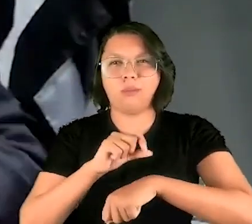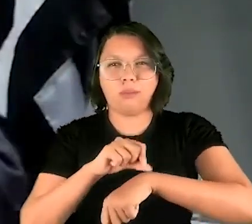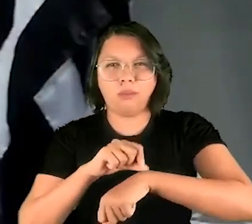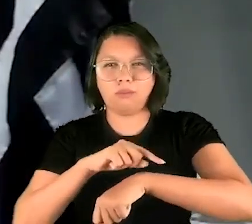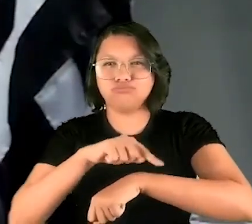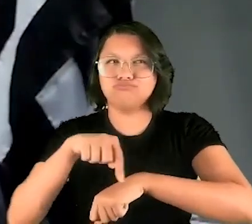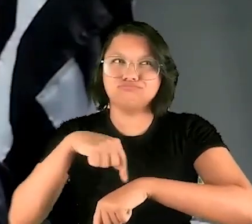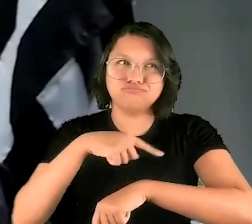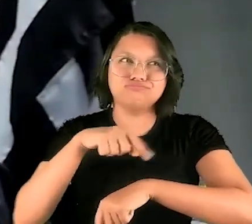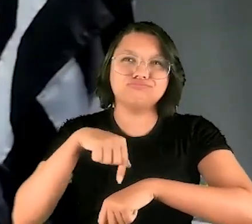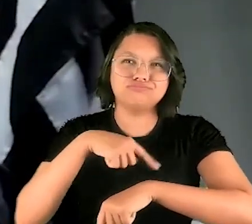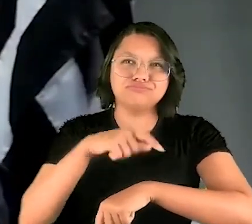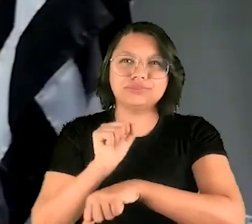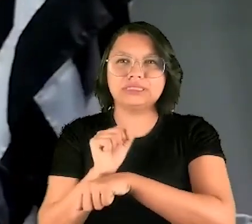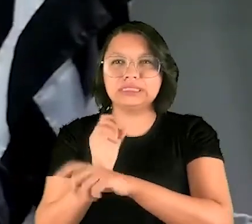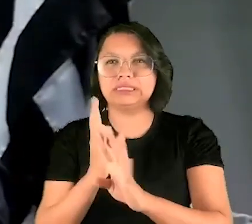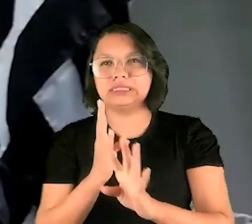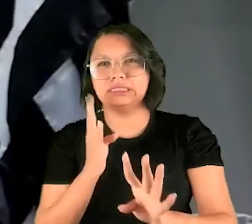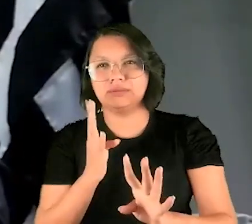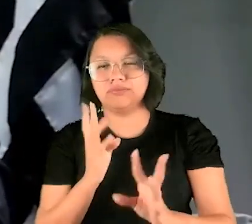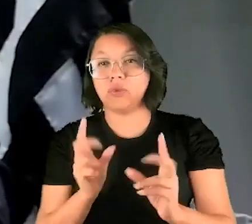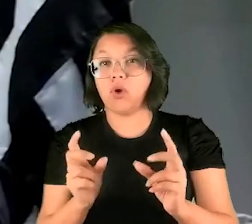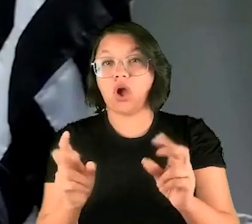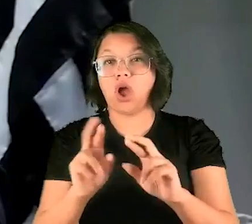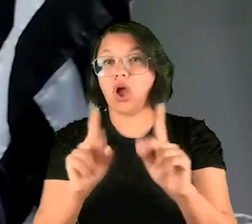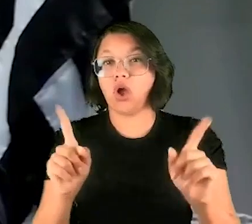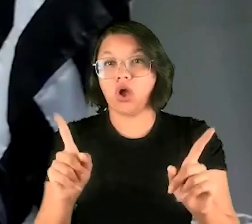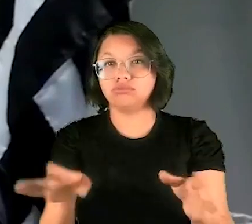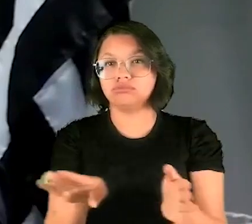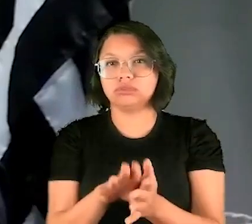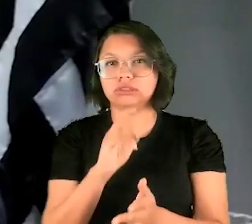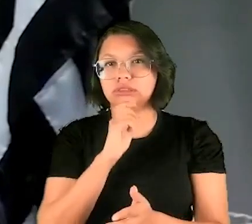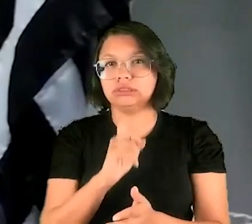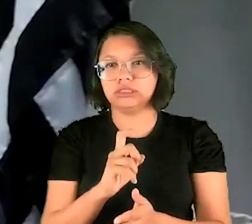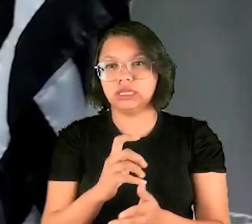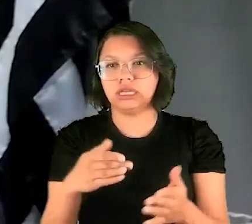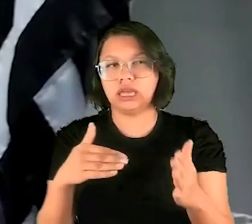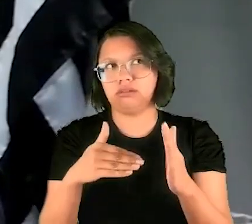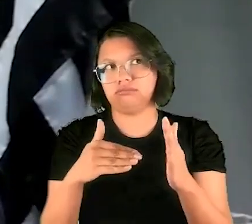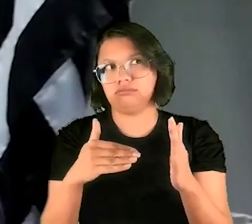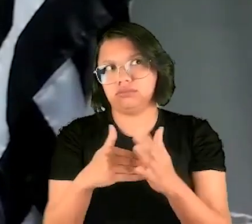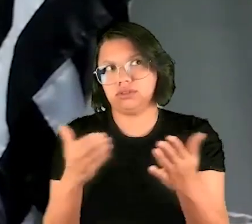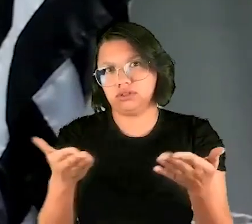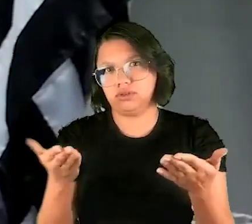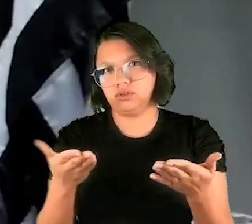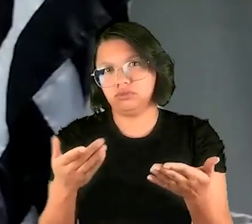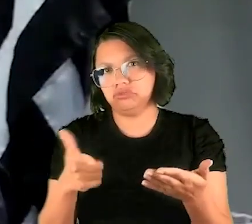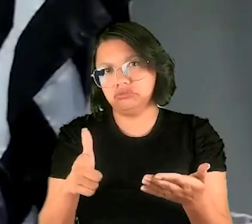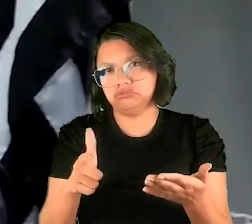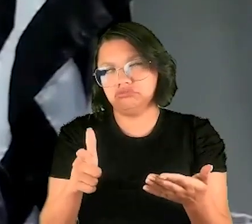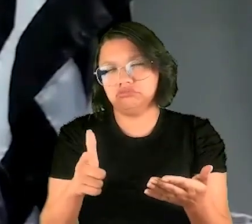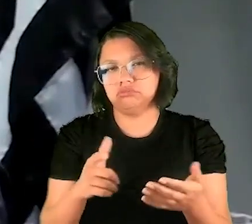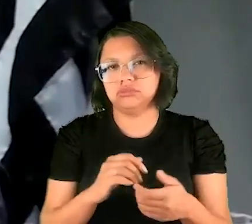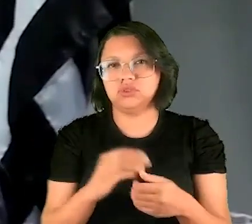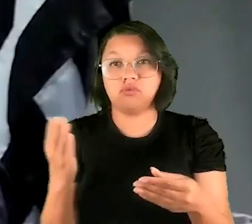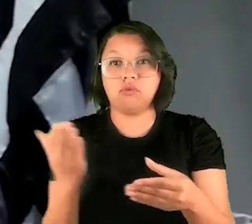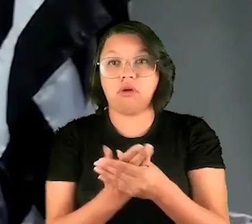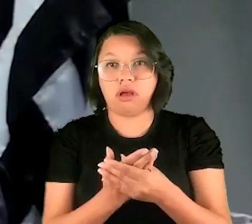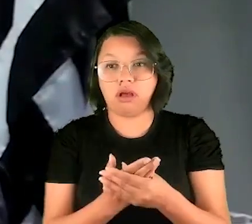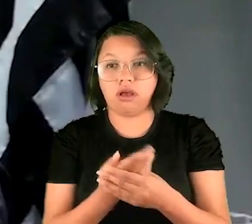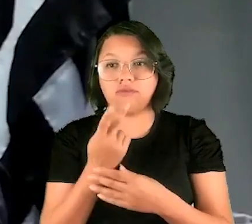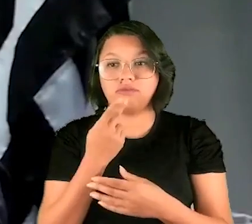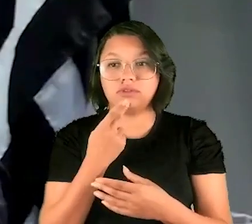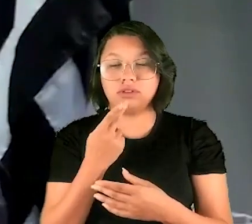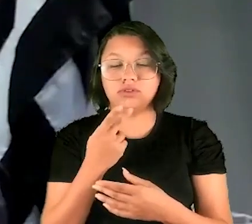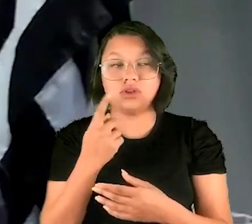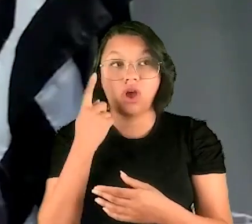tratamento. No câncer é diferente, não chega ninguém na justiça, até hoje não passou nenhum caso por mim, que a pessoa diz,